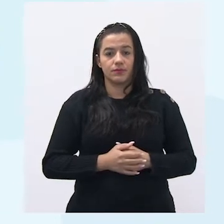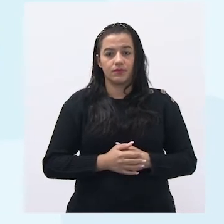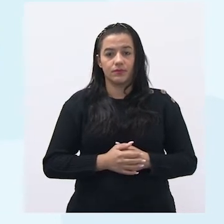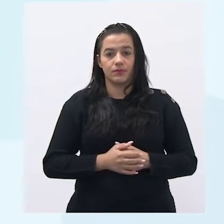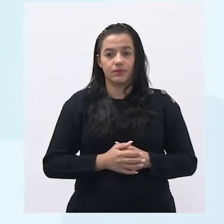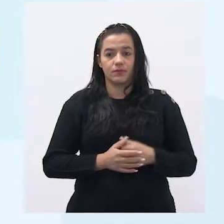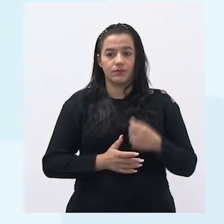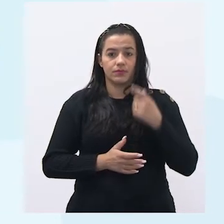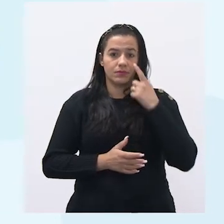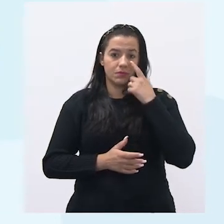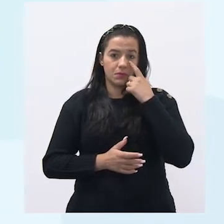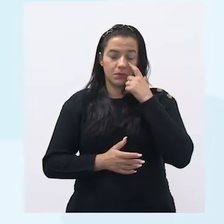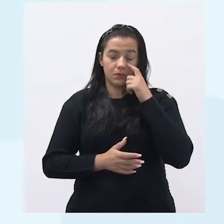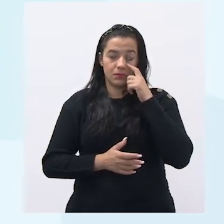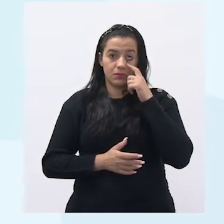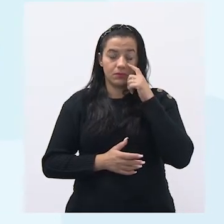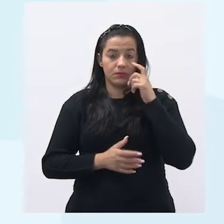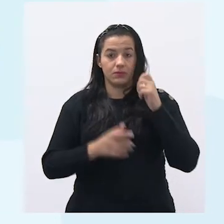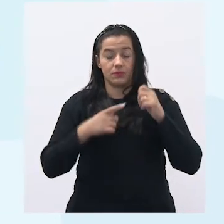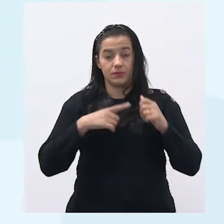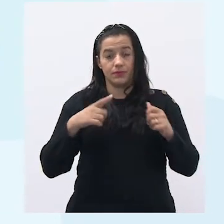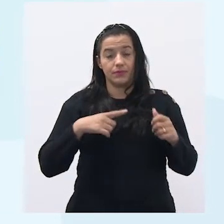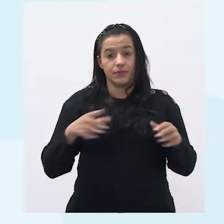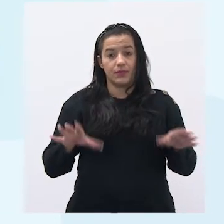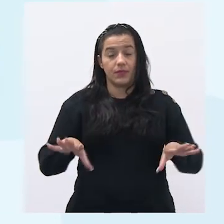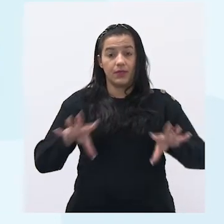Bom, preconceito e discriminação.